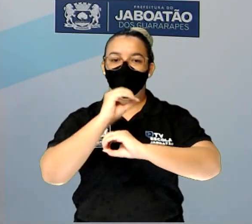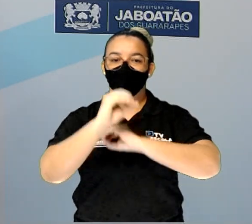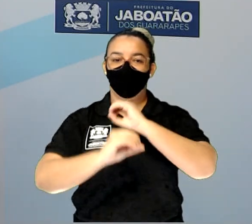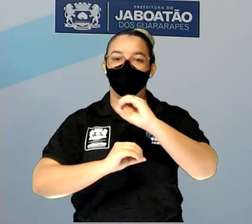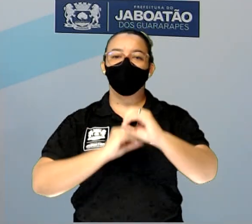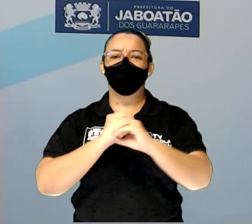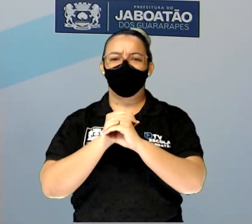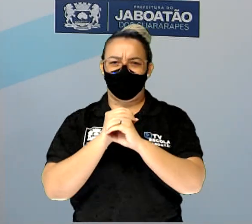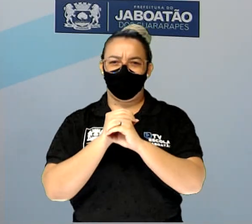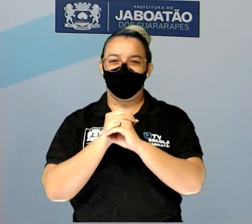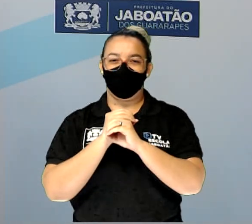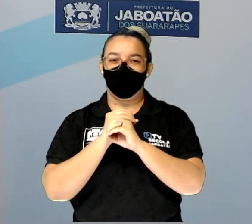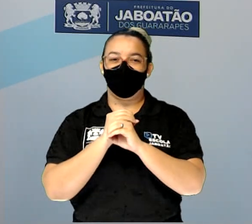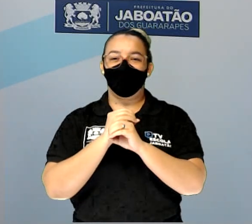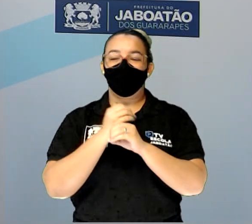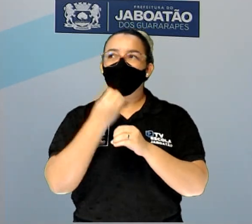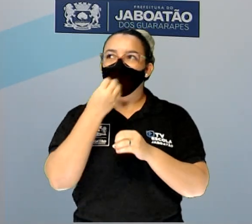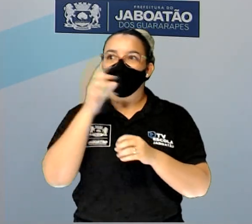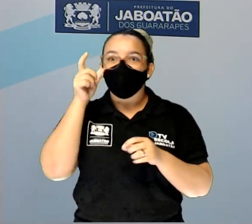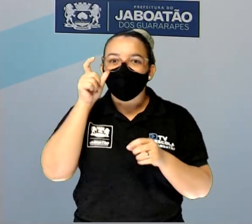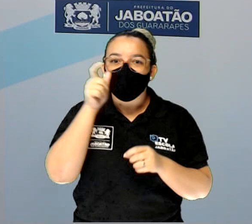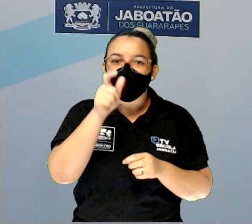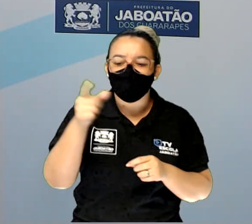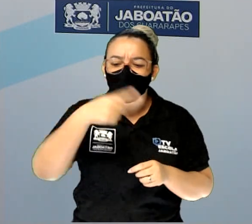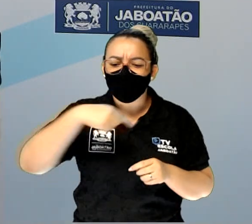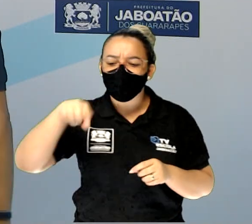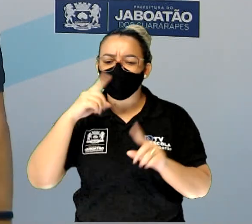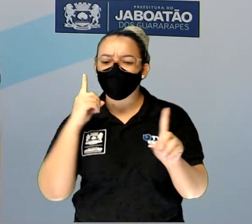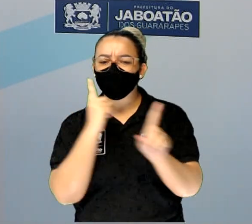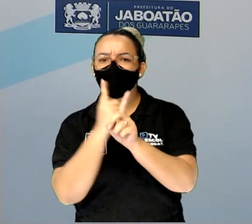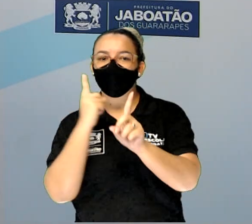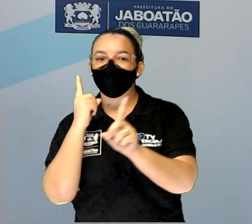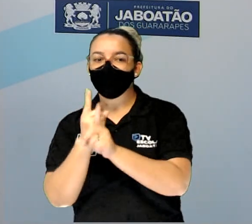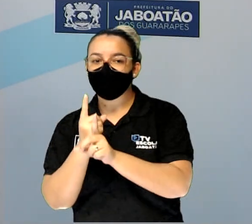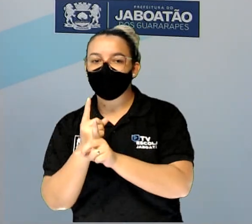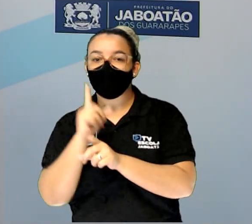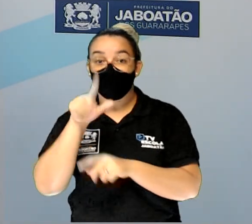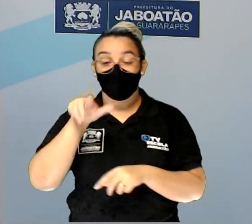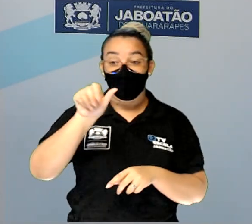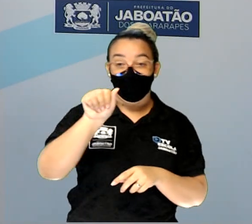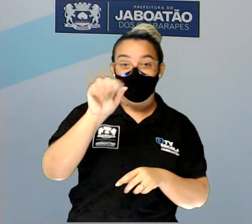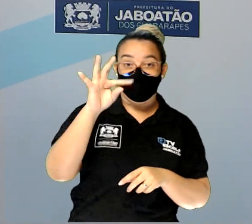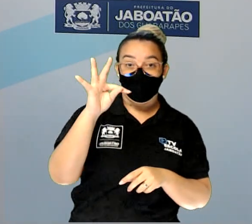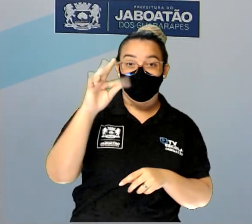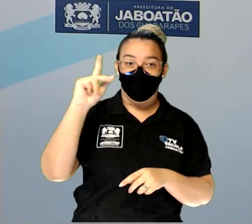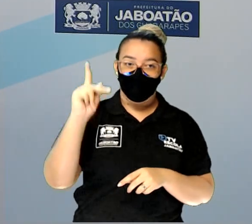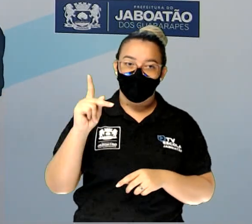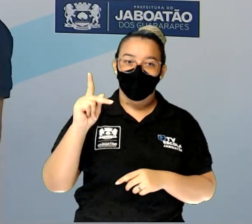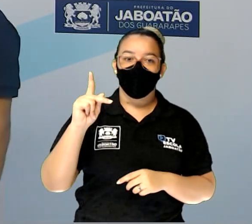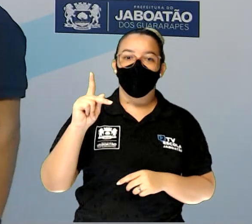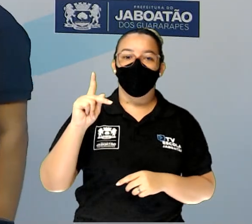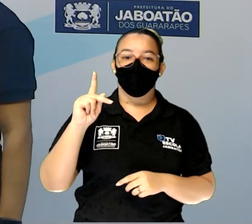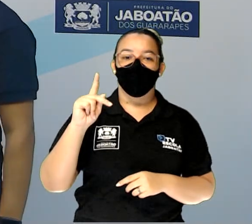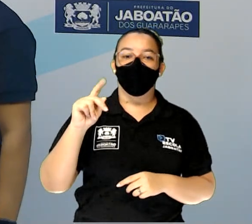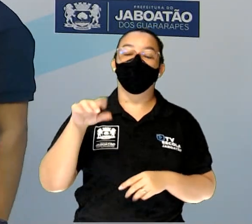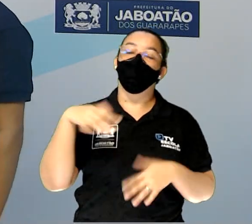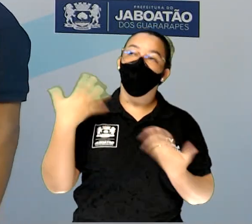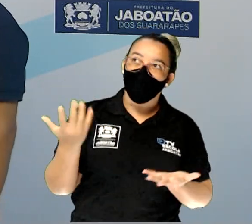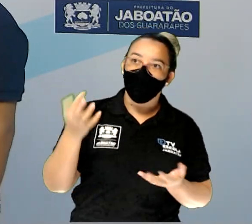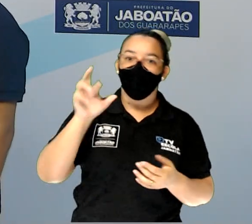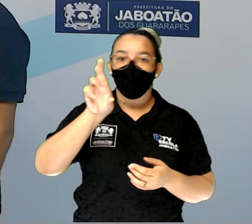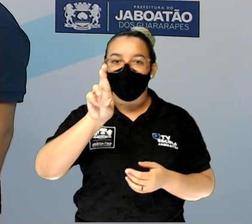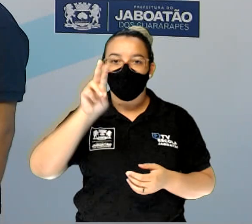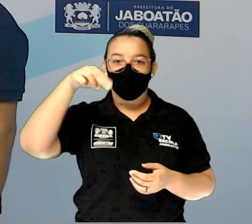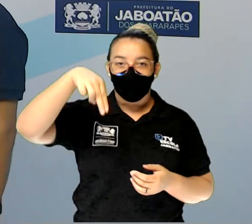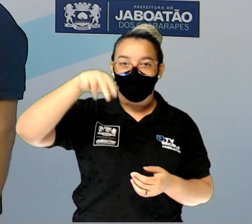descobre quando analisa, né, os fatos é que a molécula do ATP, do RNA